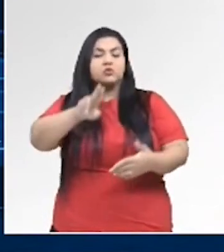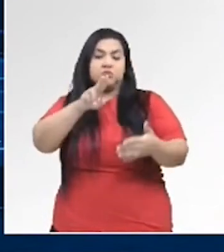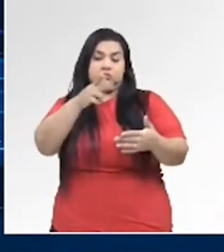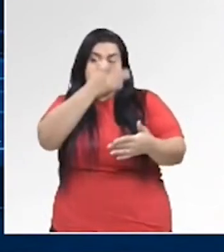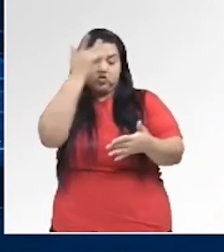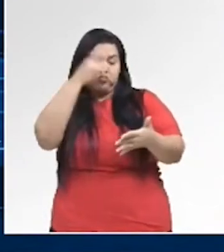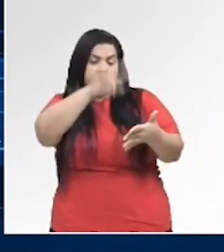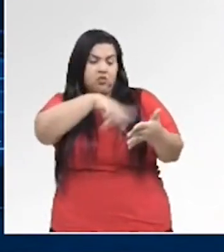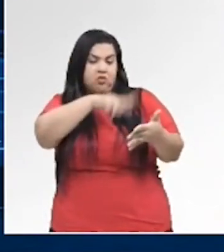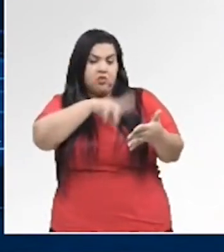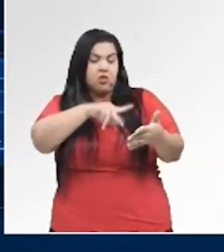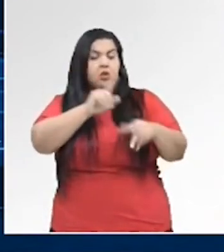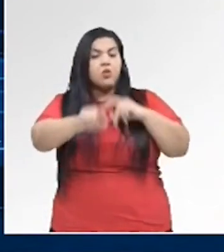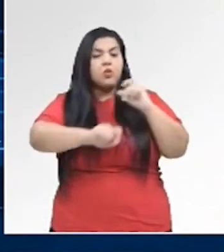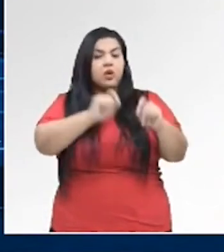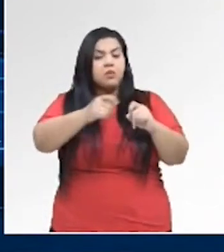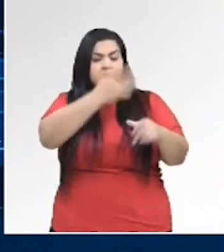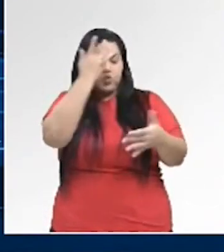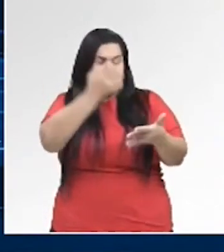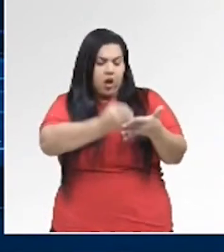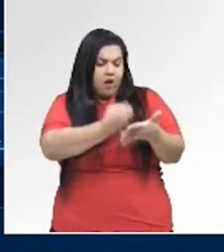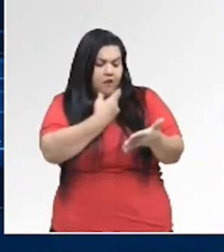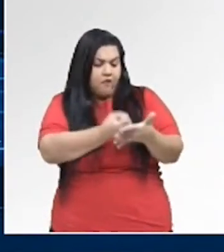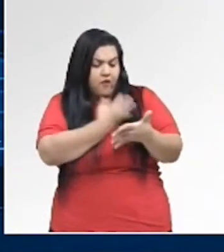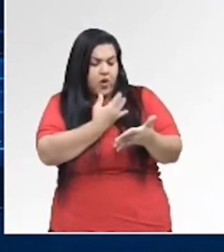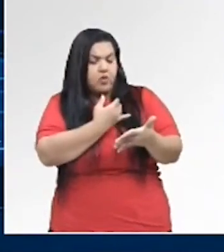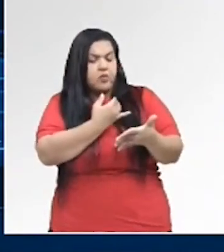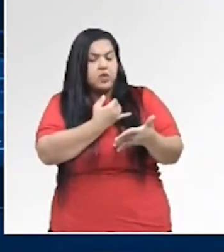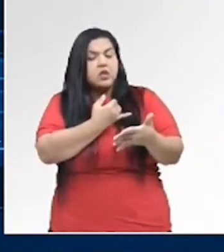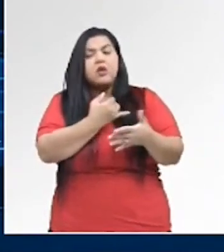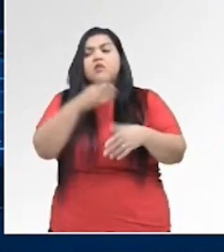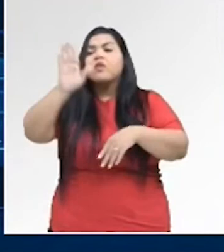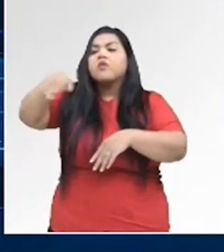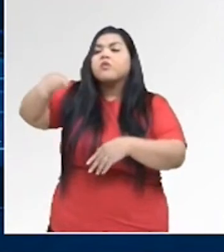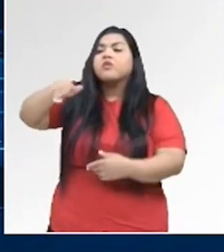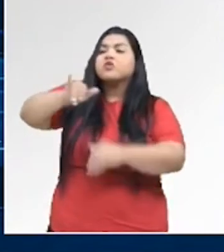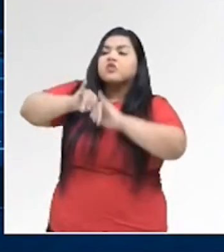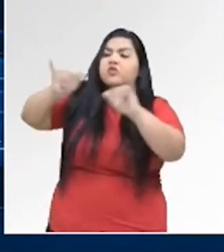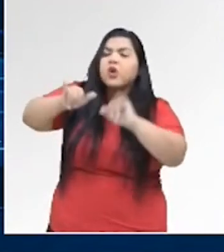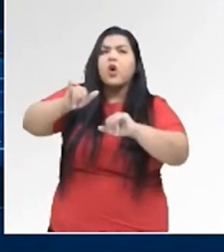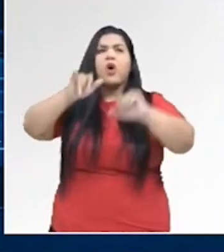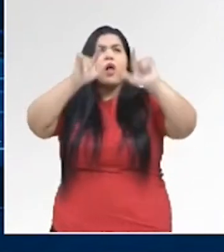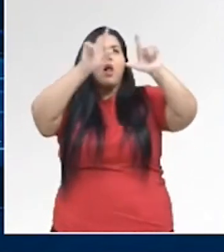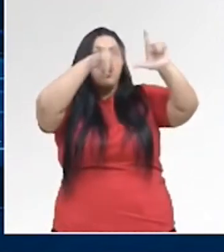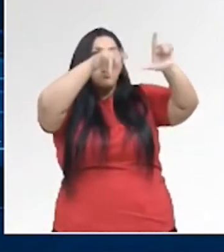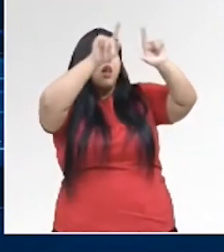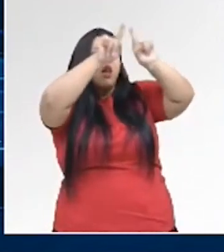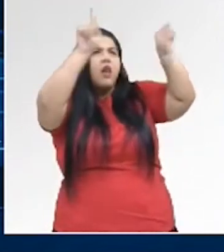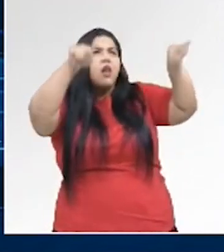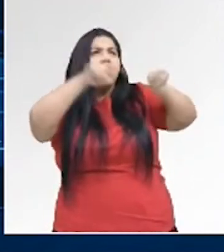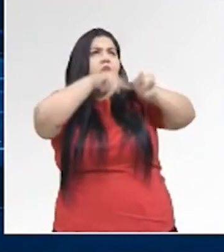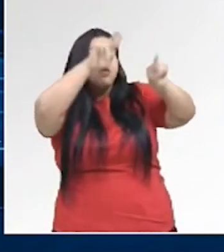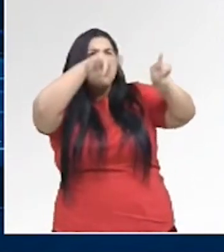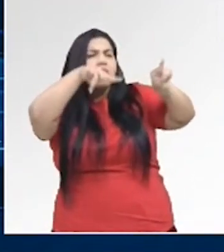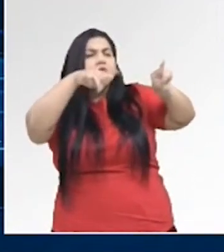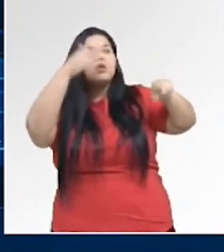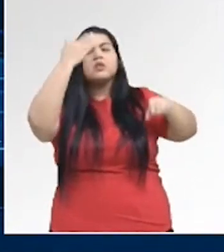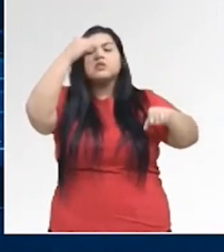leitor. Aquele que quer se informar, quando vai pedir uma informação, quando lê uma placa e compreende,